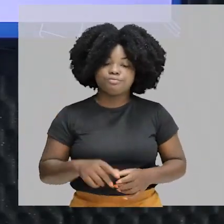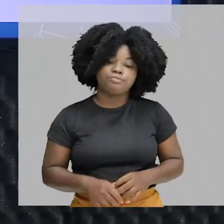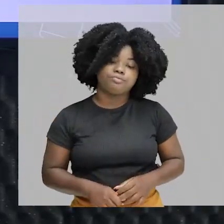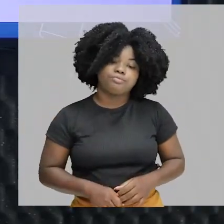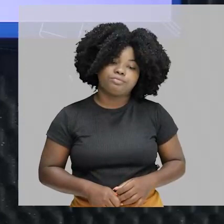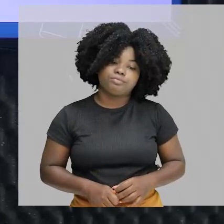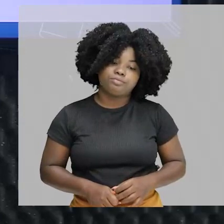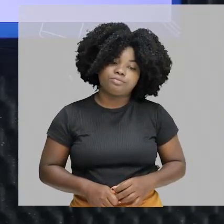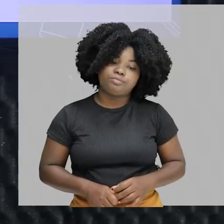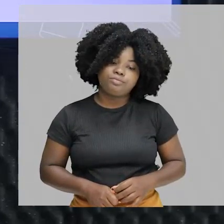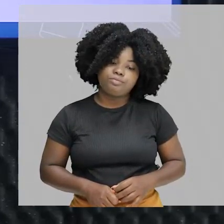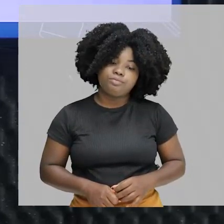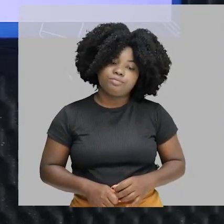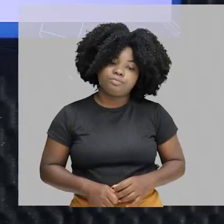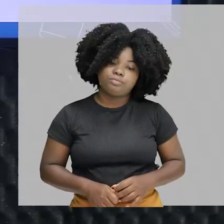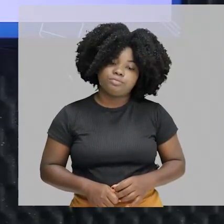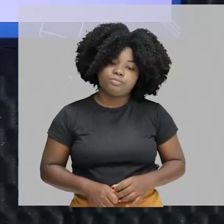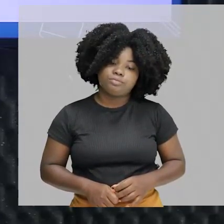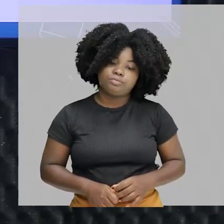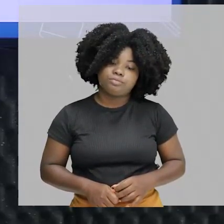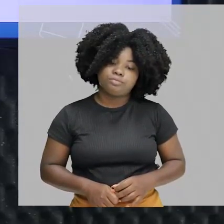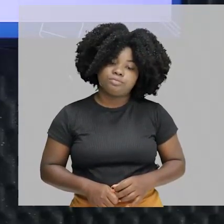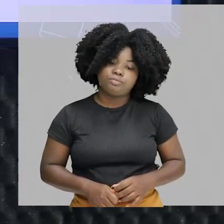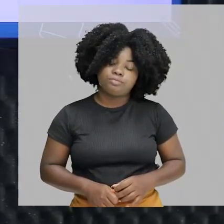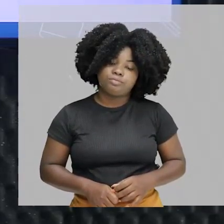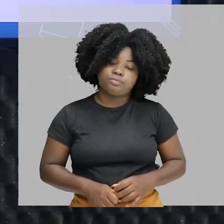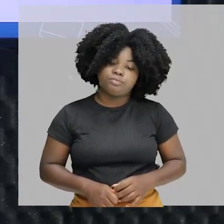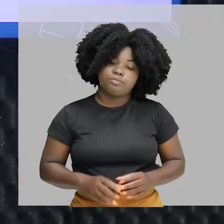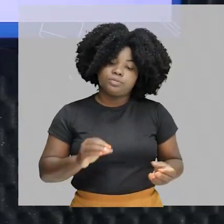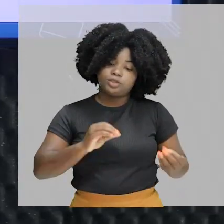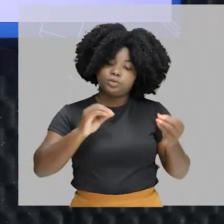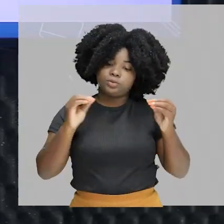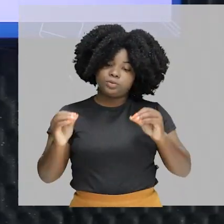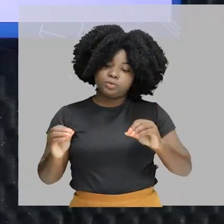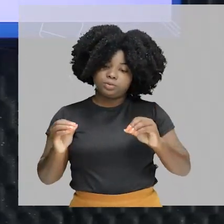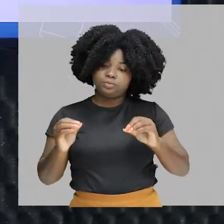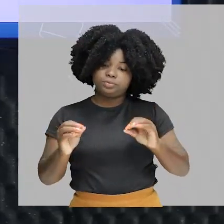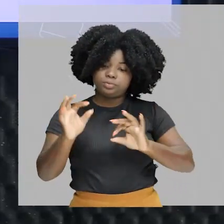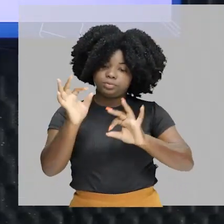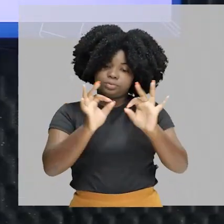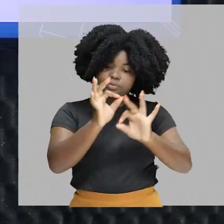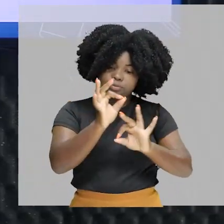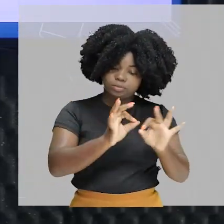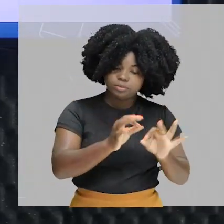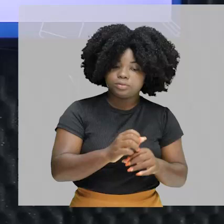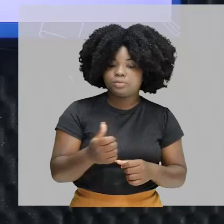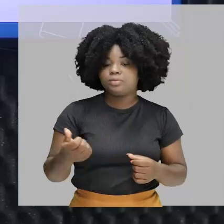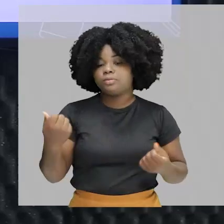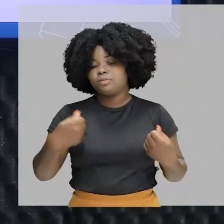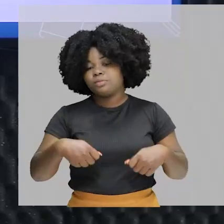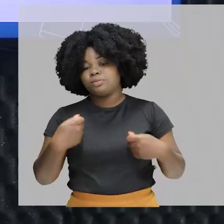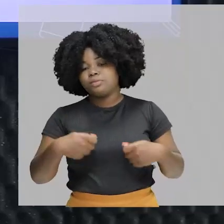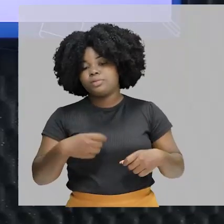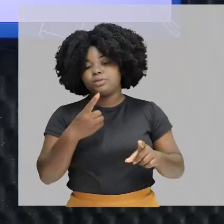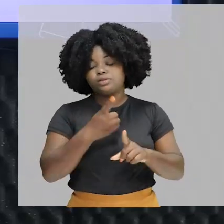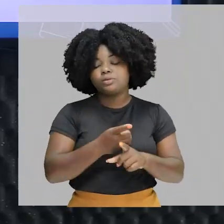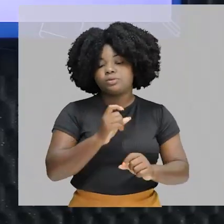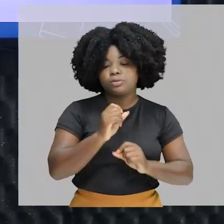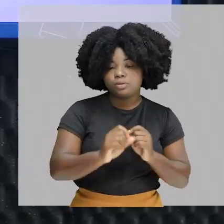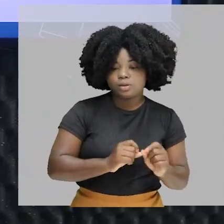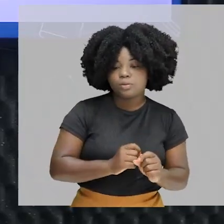bom? E, né, para que eu diga essas informações, eu preciso ir em busca